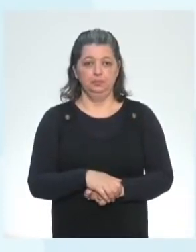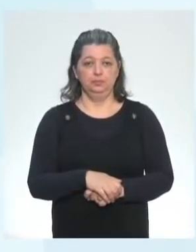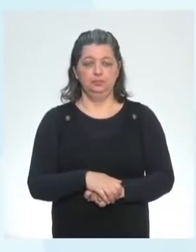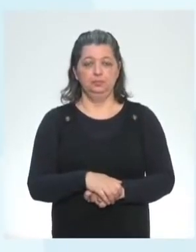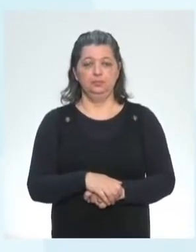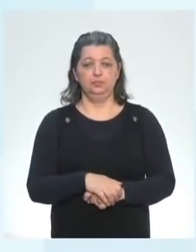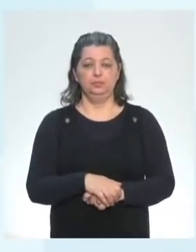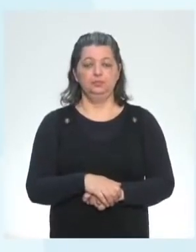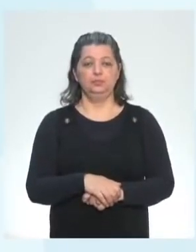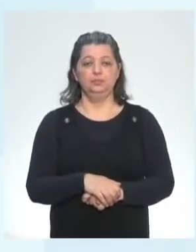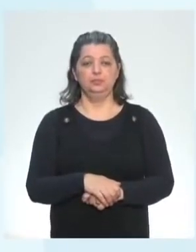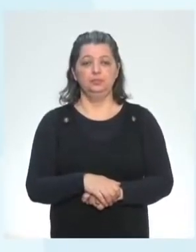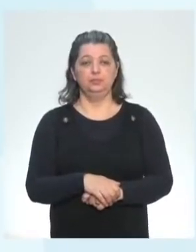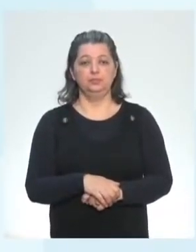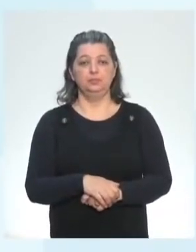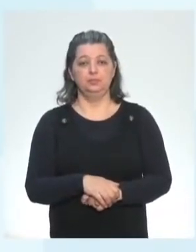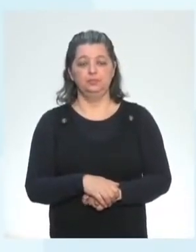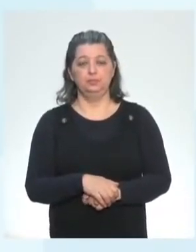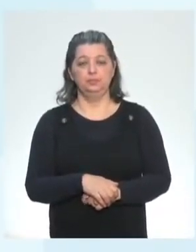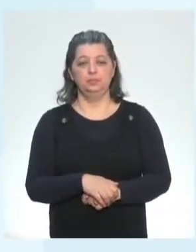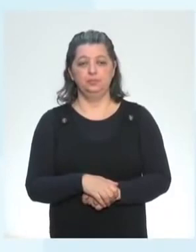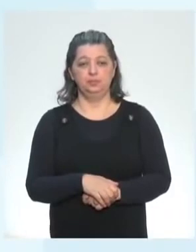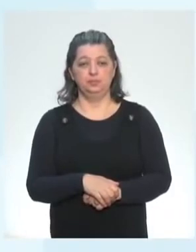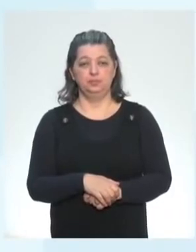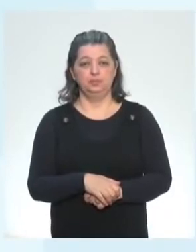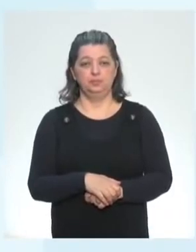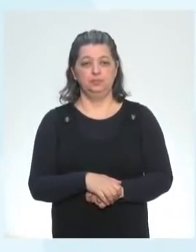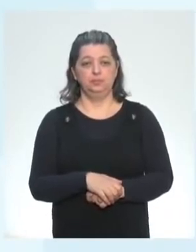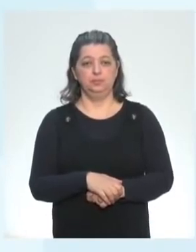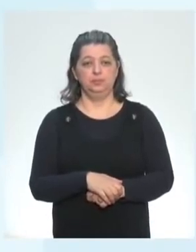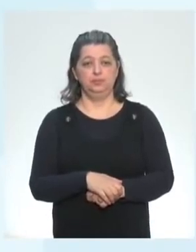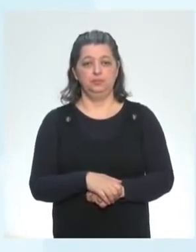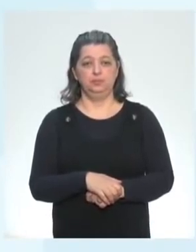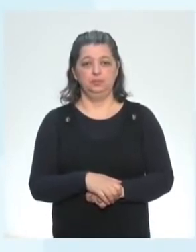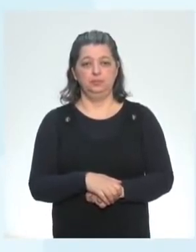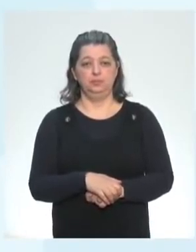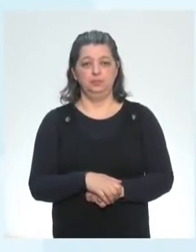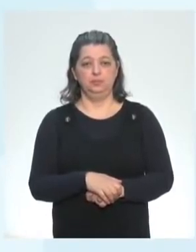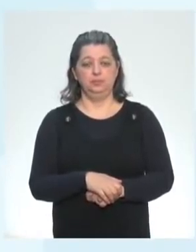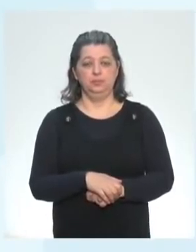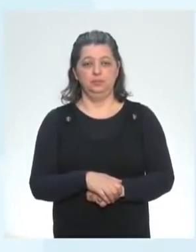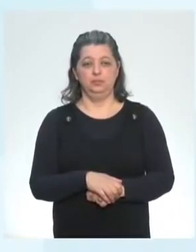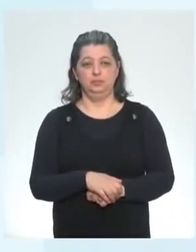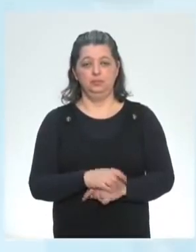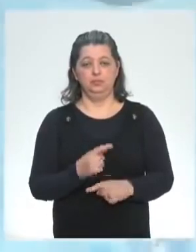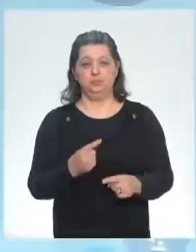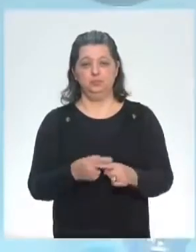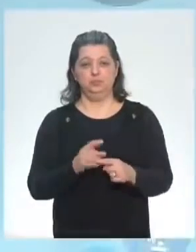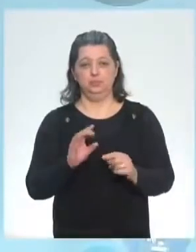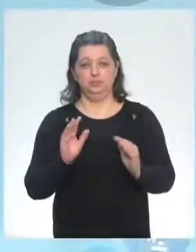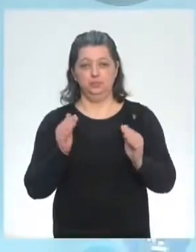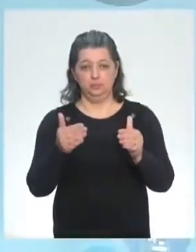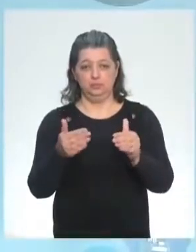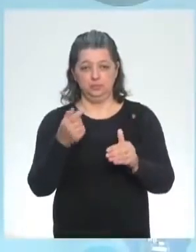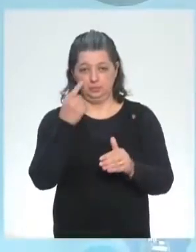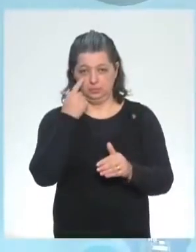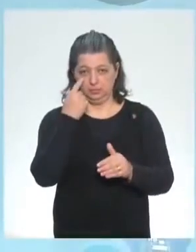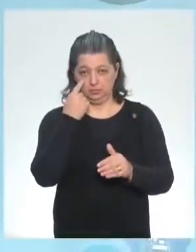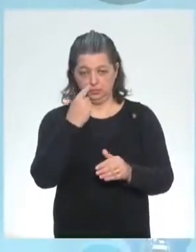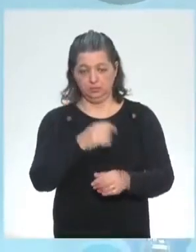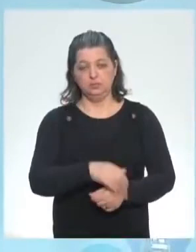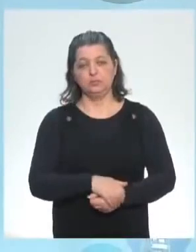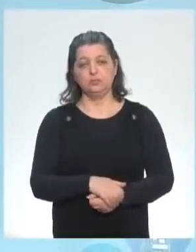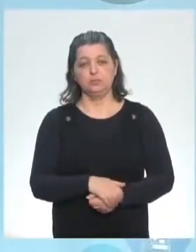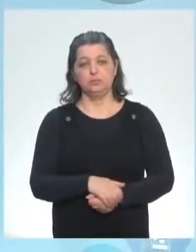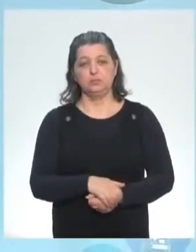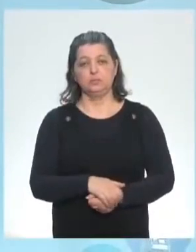Quer né? se aproximar da lousa, né? O professor não aguenta ficar longe da lousa. Não, é que eu só quero focar na lousa mesmo. Gente, aqui eu